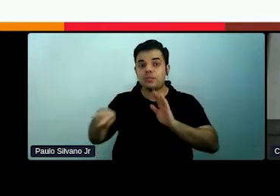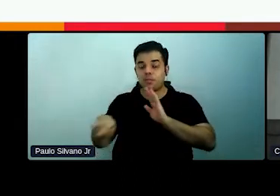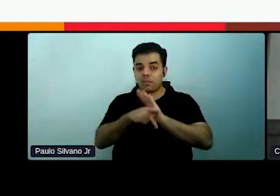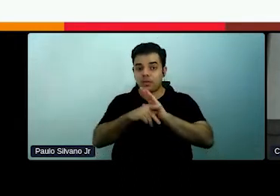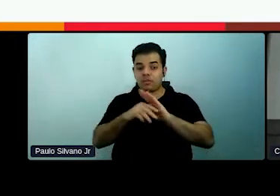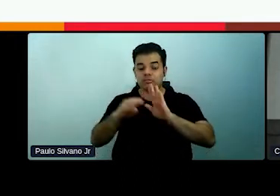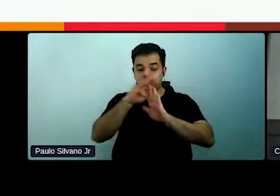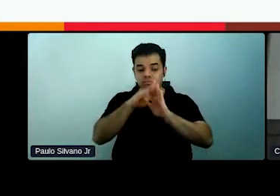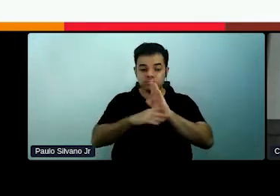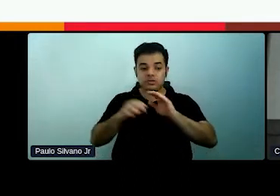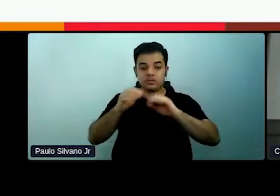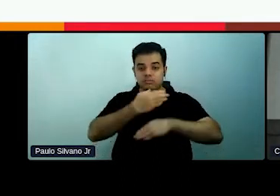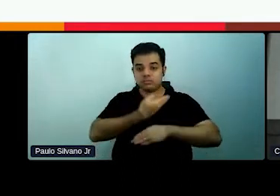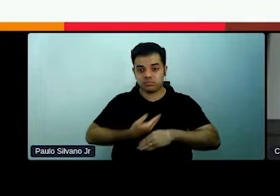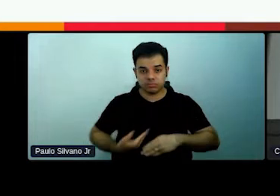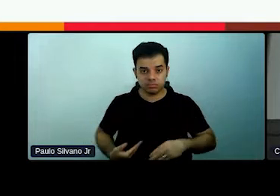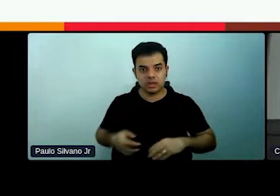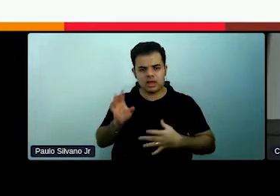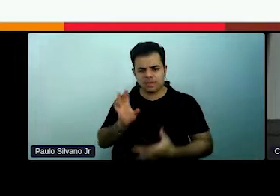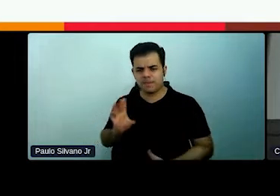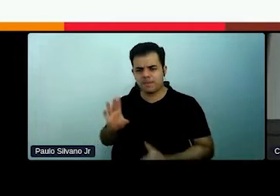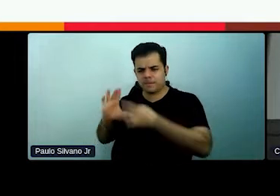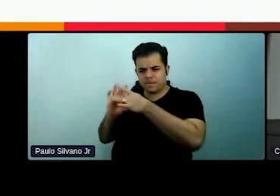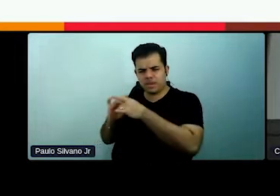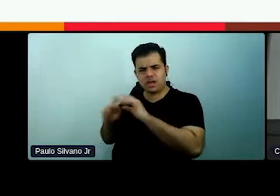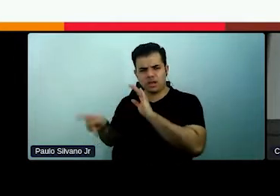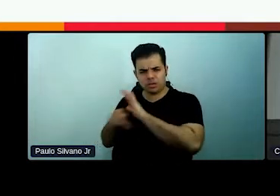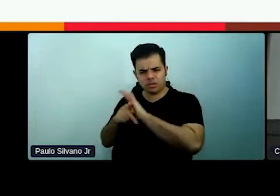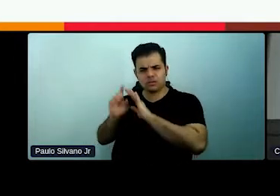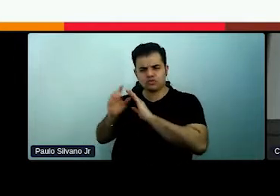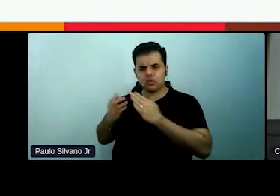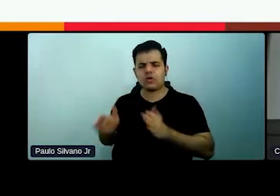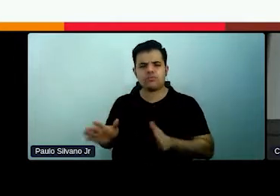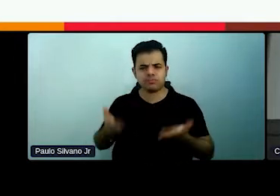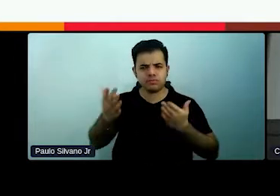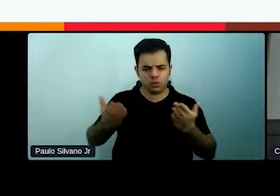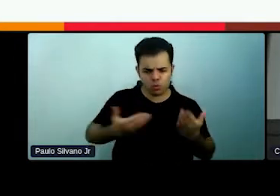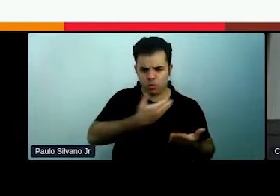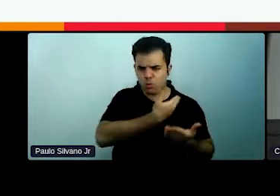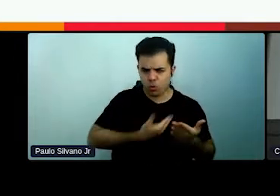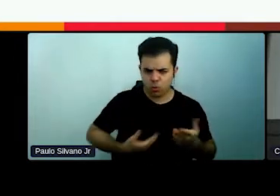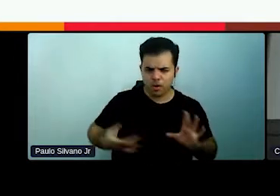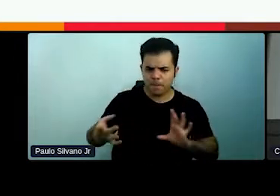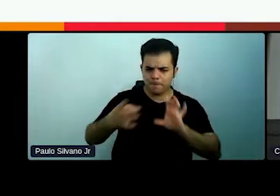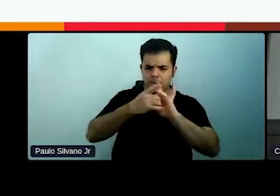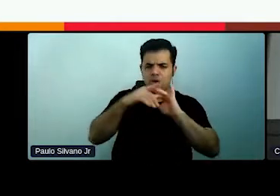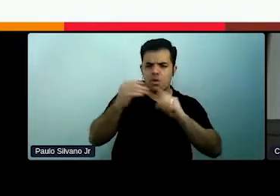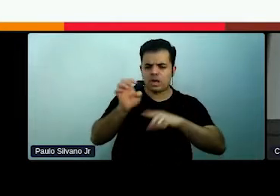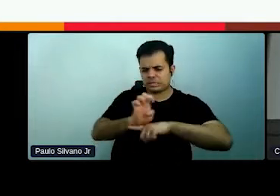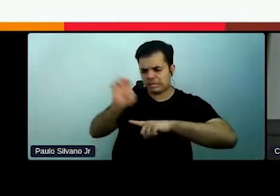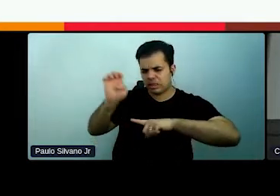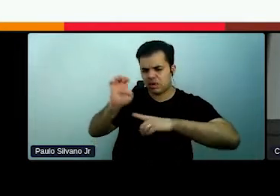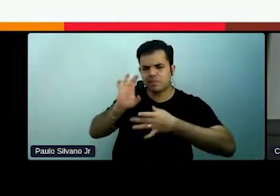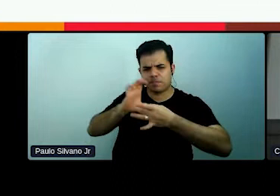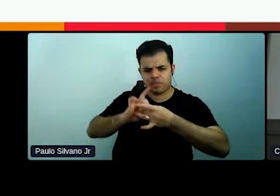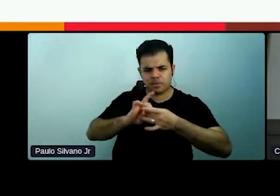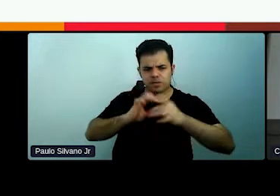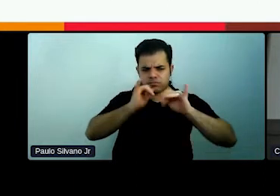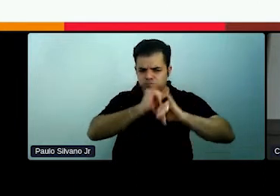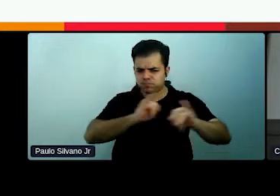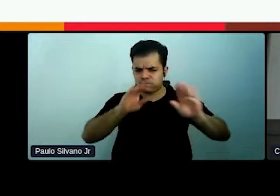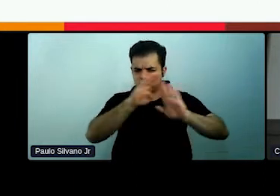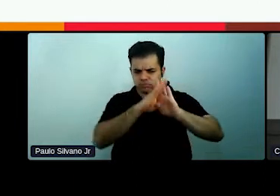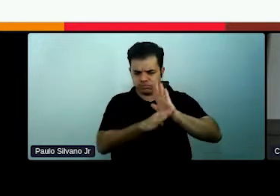não necessariamente está vinculada a uma iniciativa governamental ou estadual. A política pública pode ser